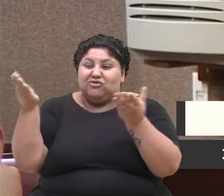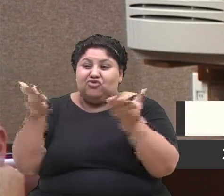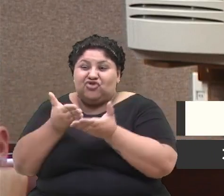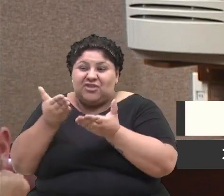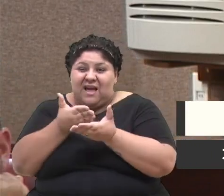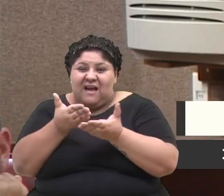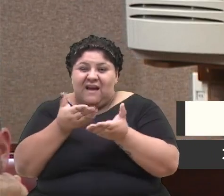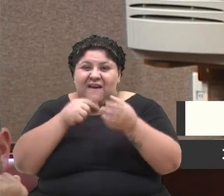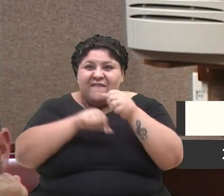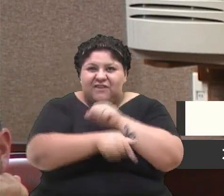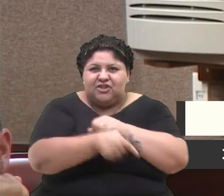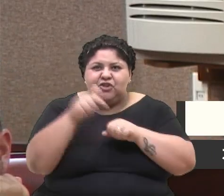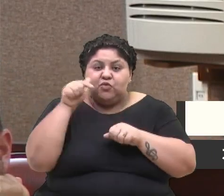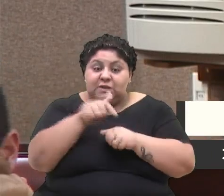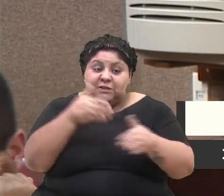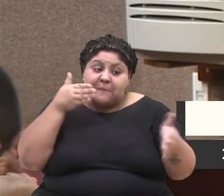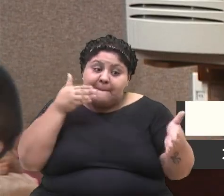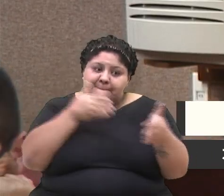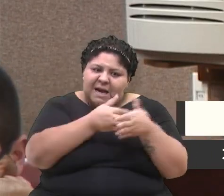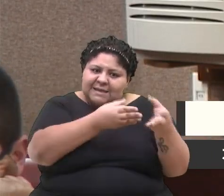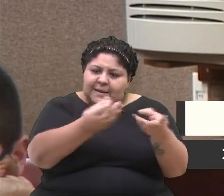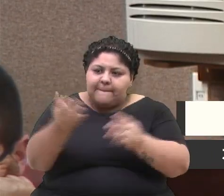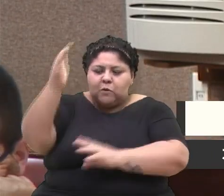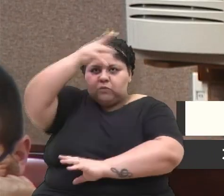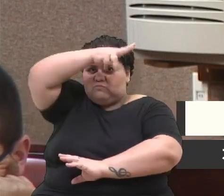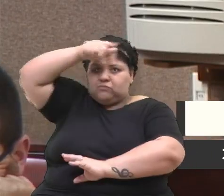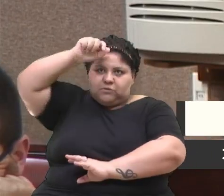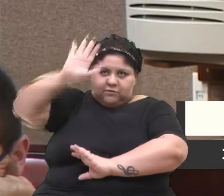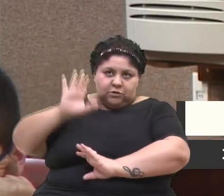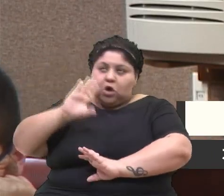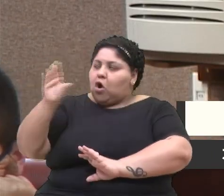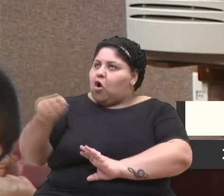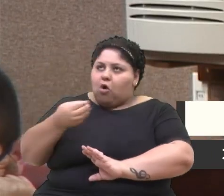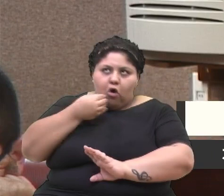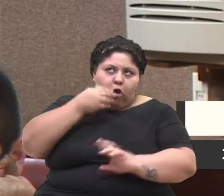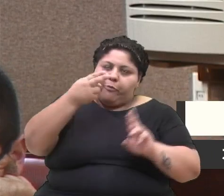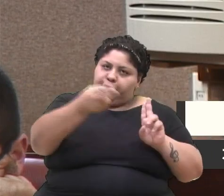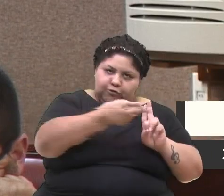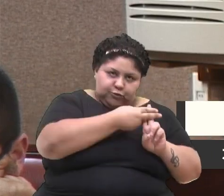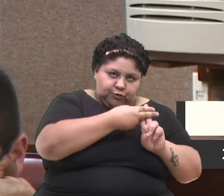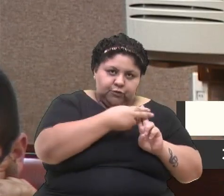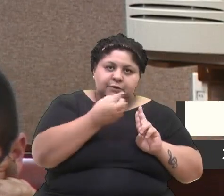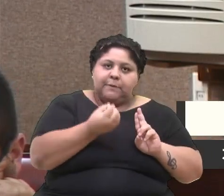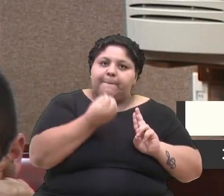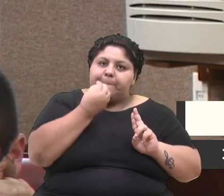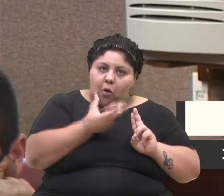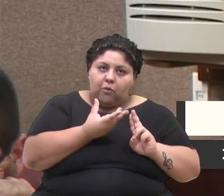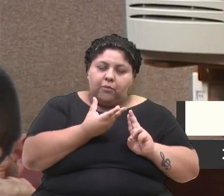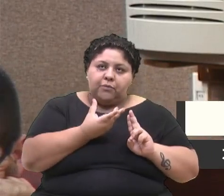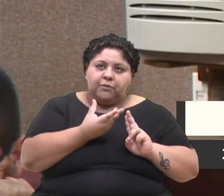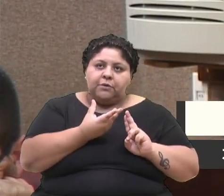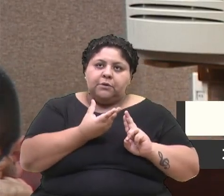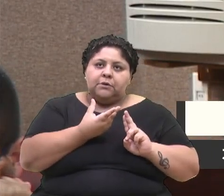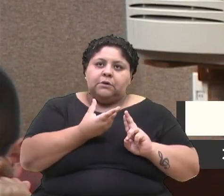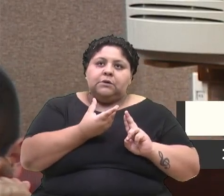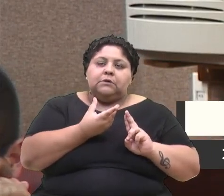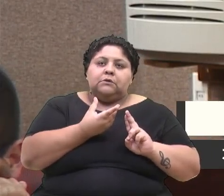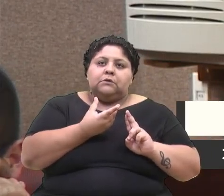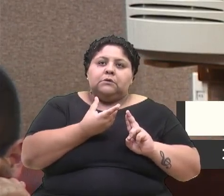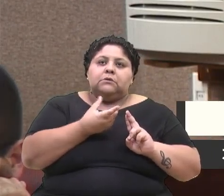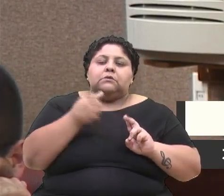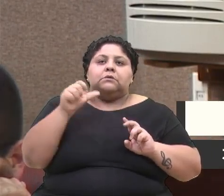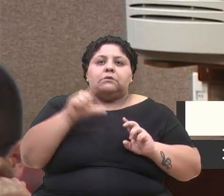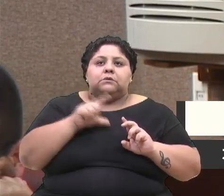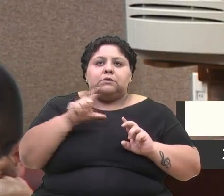isso impacta muito o nosso município. Evidente que o SUS ele é muito bom e ele deveria contemplar